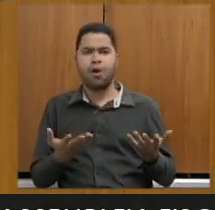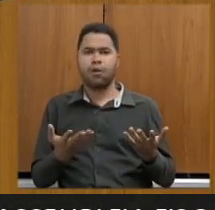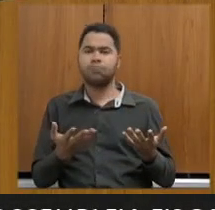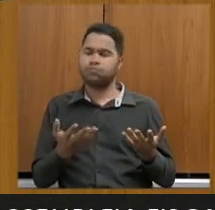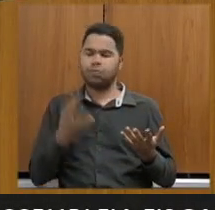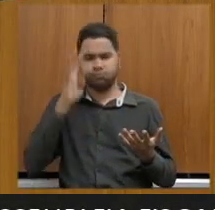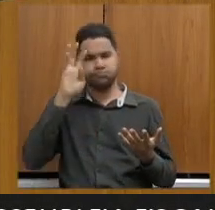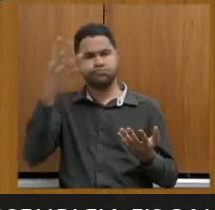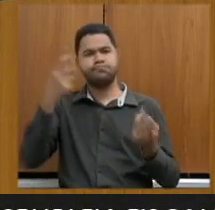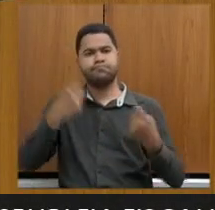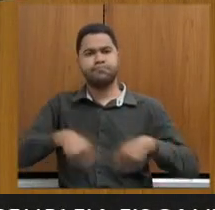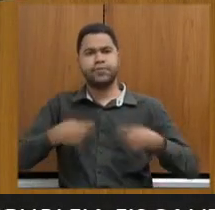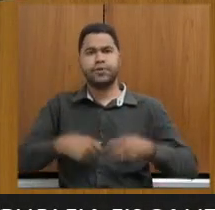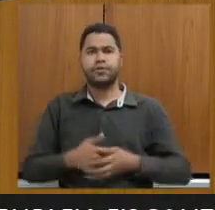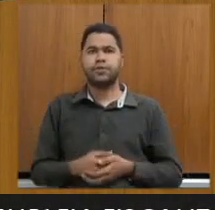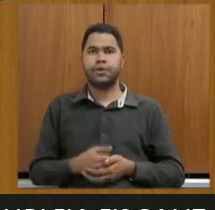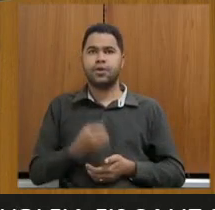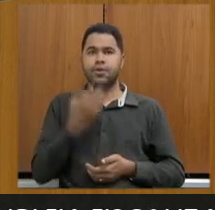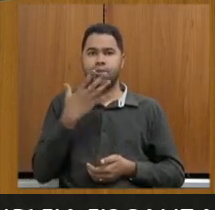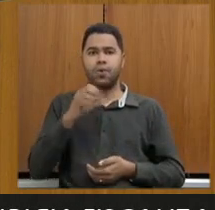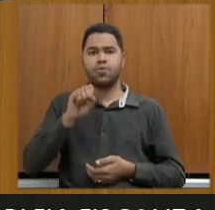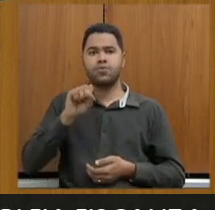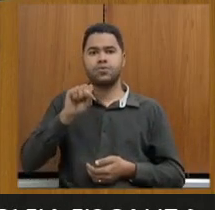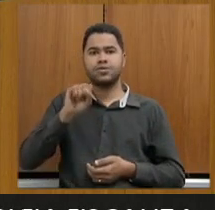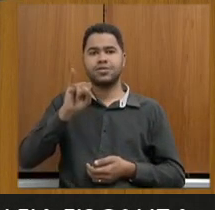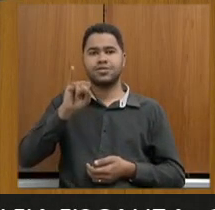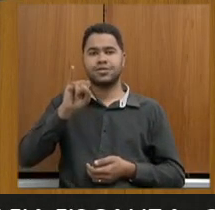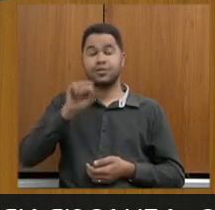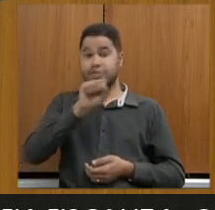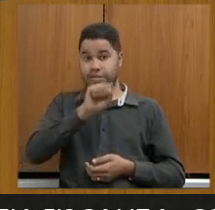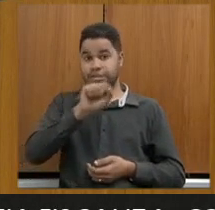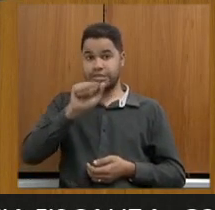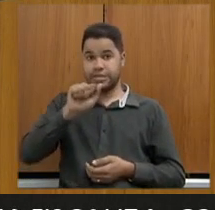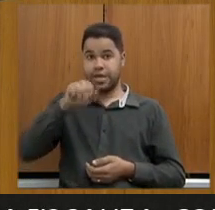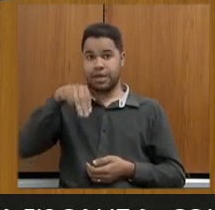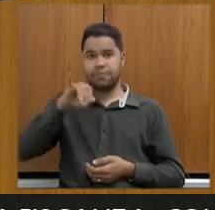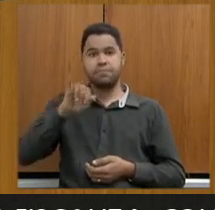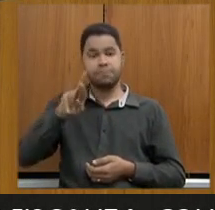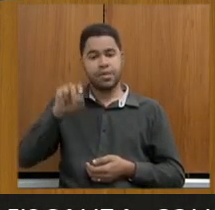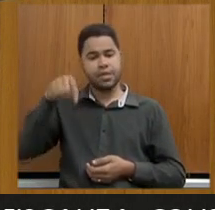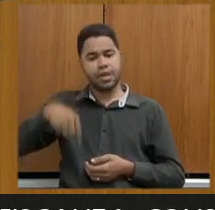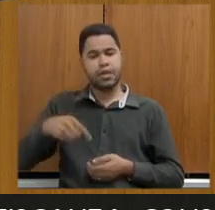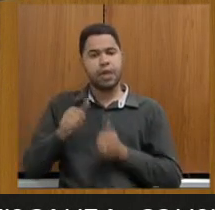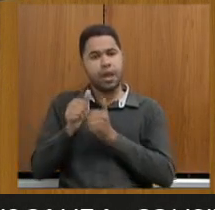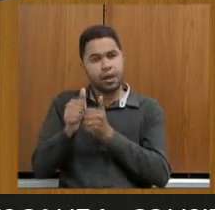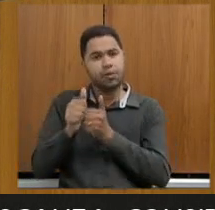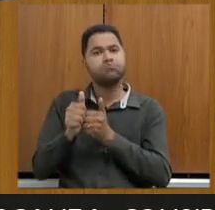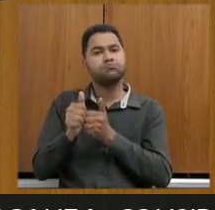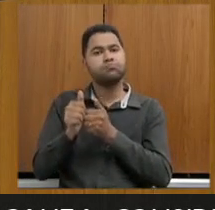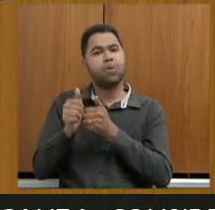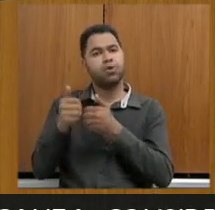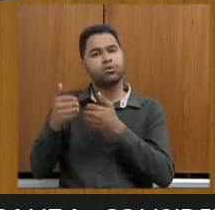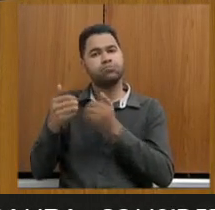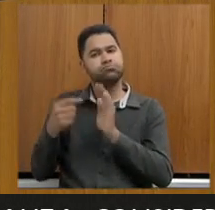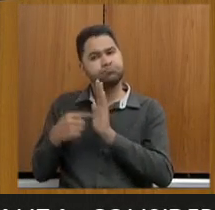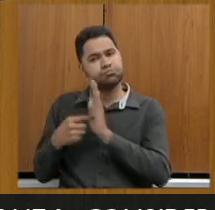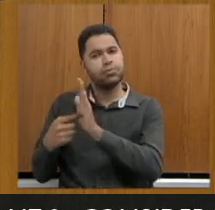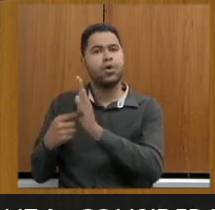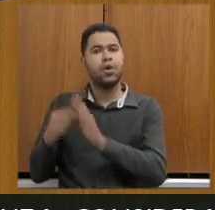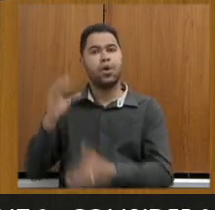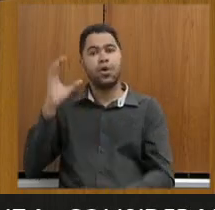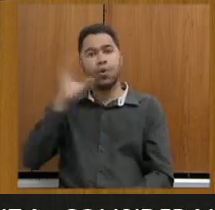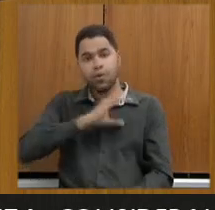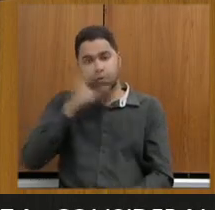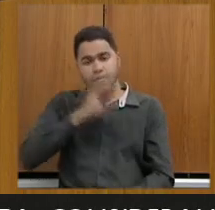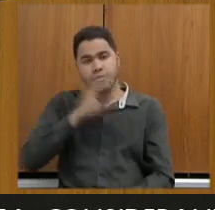terminar uma solução Ainda bem que eu tô sabe está aqui ele está acompanhando de perto e é bom que ele possa levar isso com a devida urgência